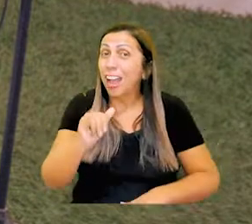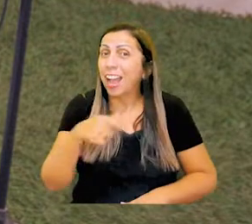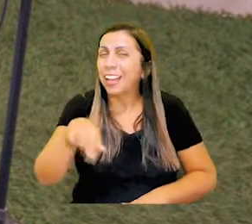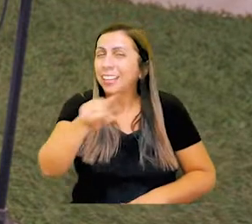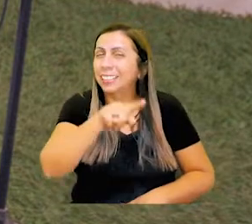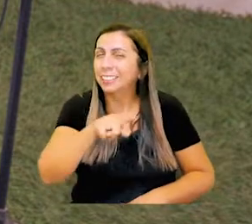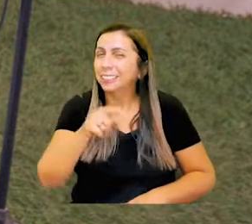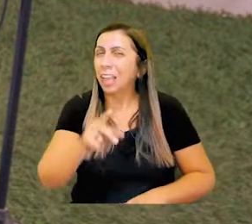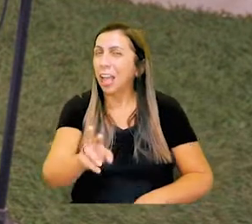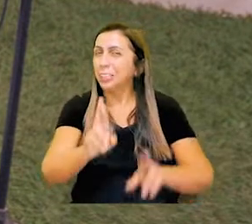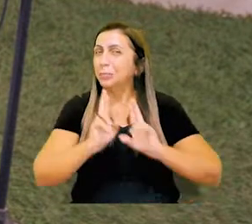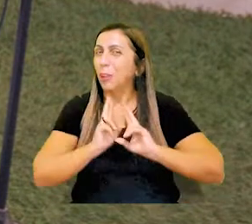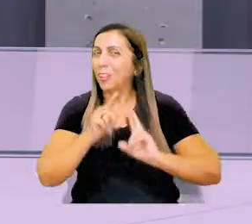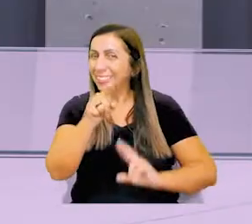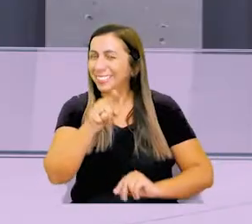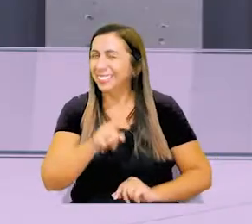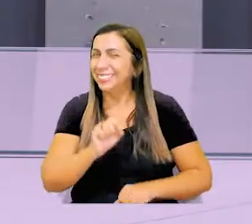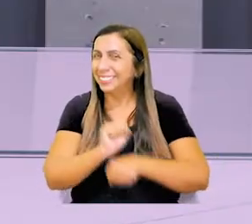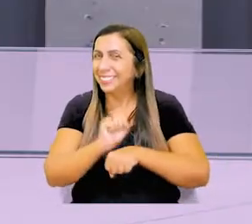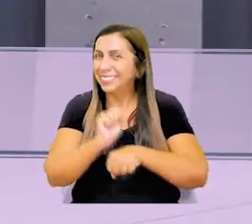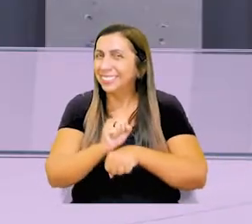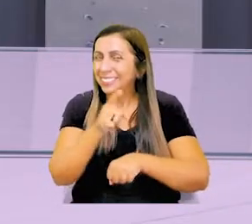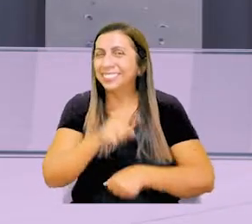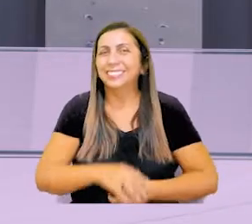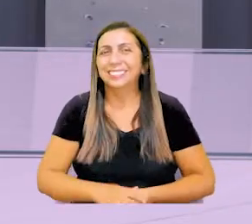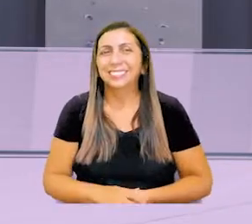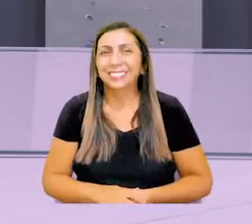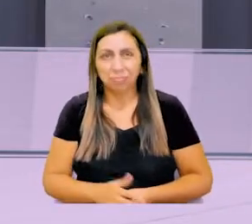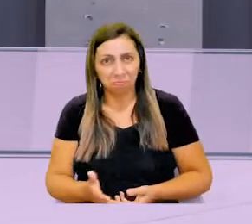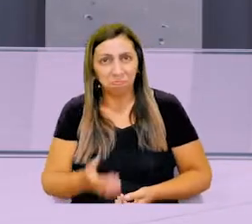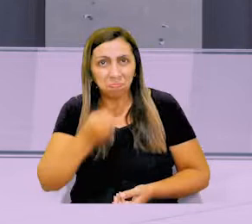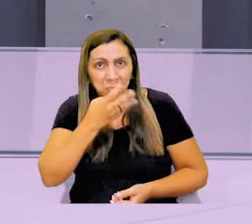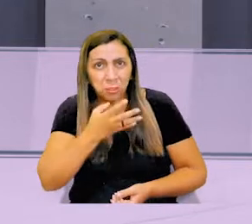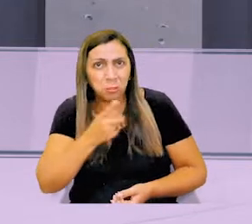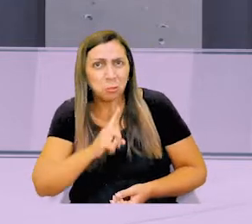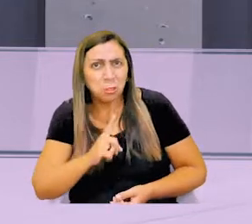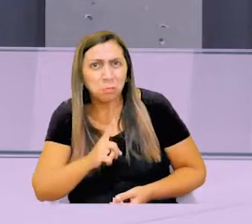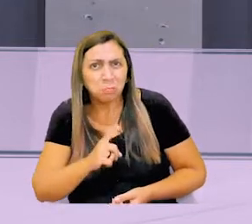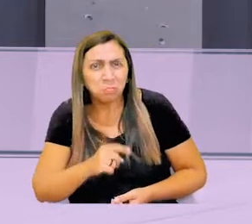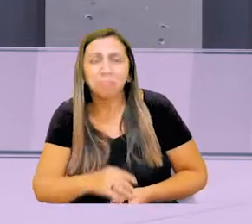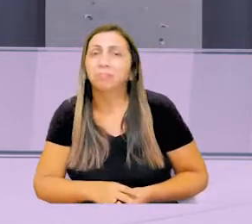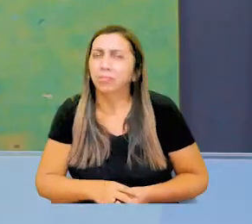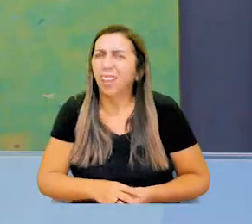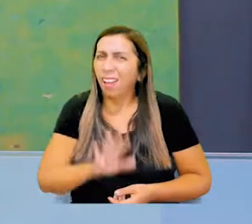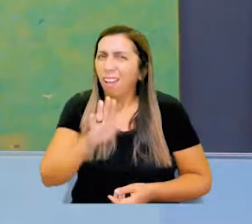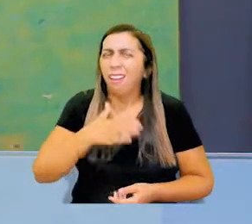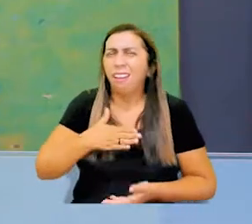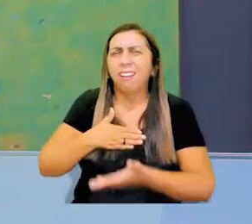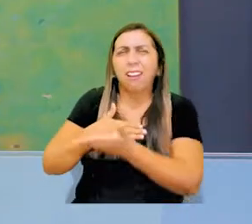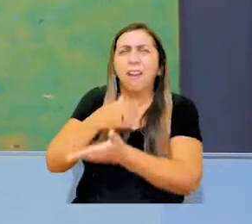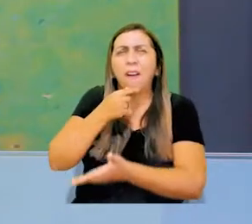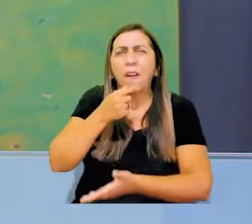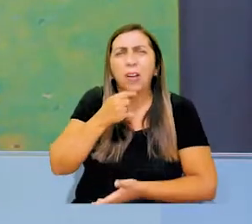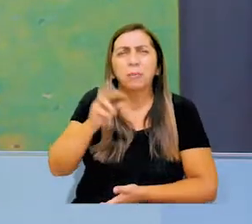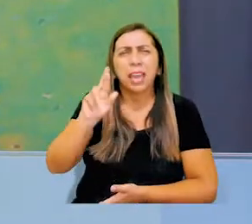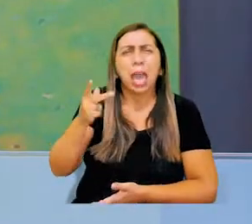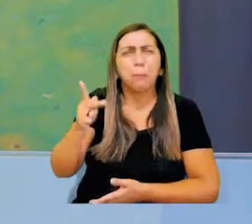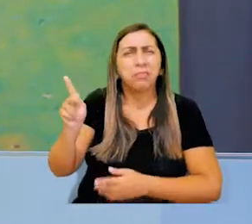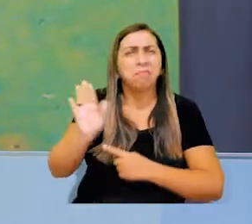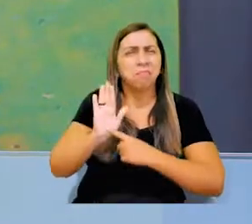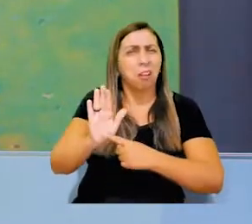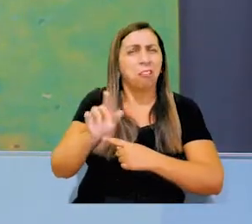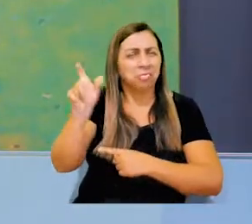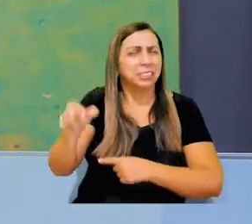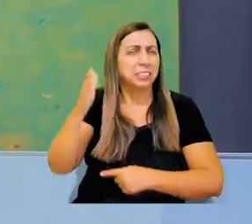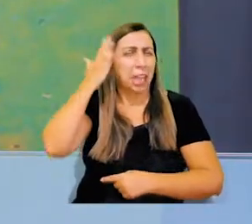trazer a sua resposta. Gostou, diretor? Gostou, não? Mas deixa pro menino aí do Previsão do